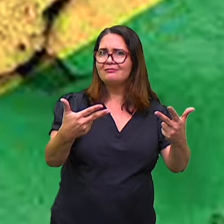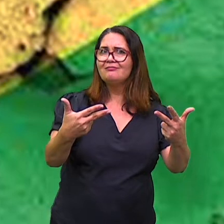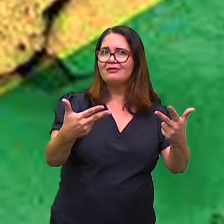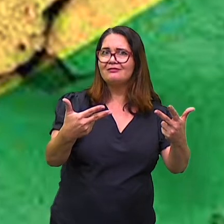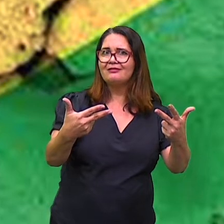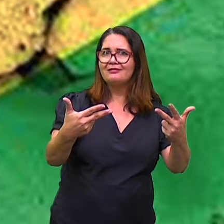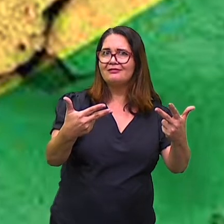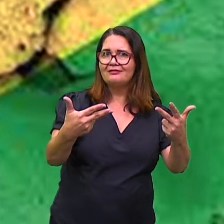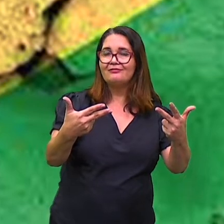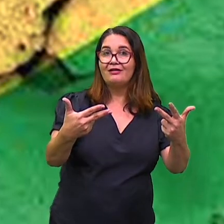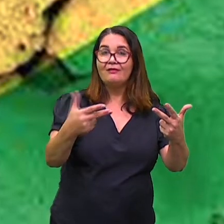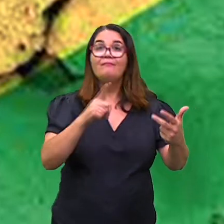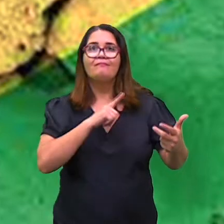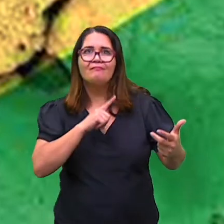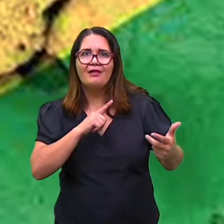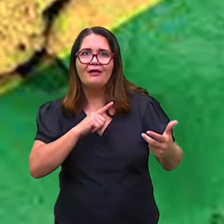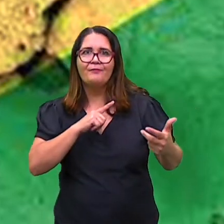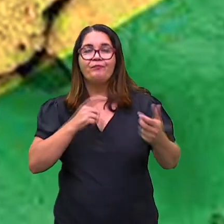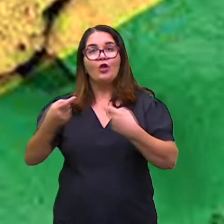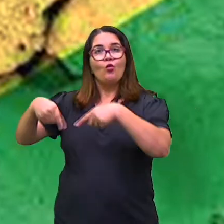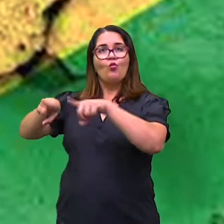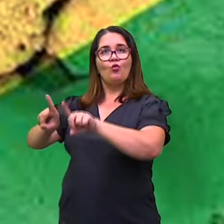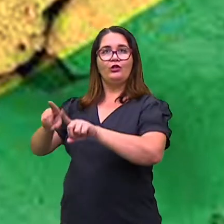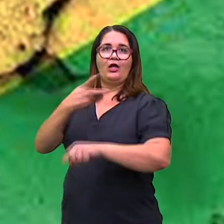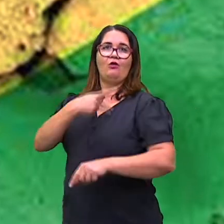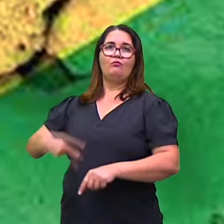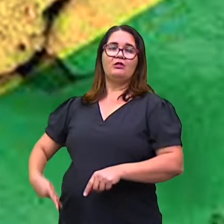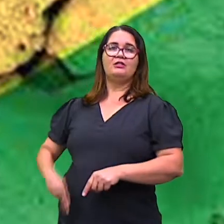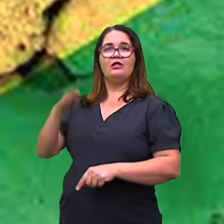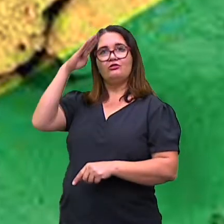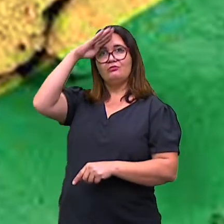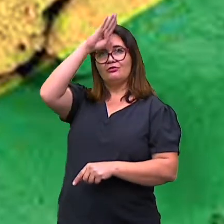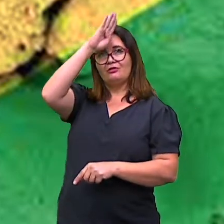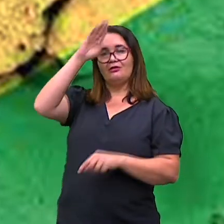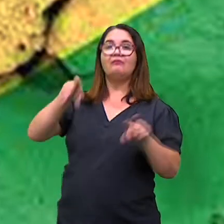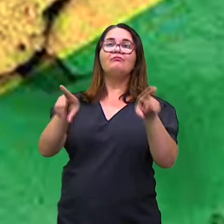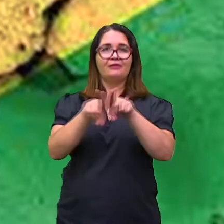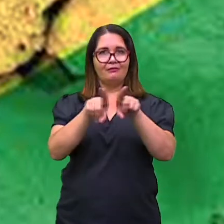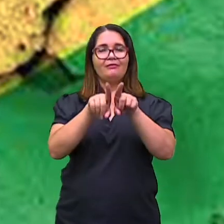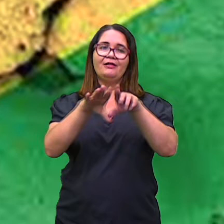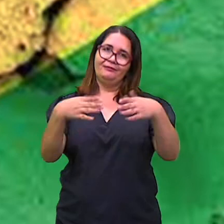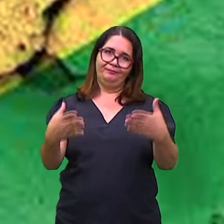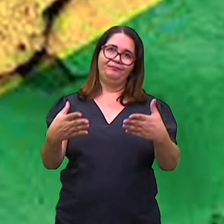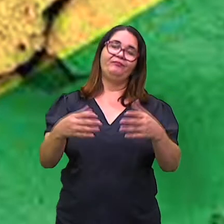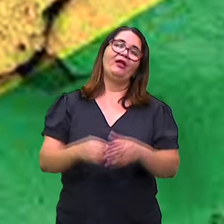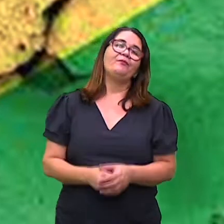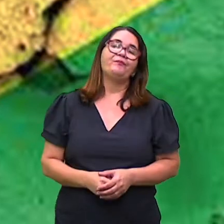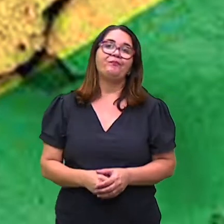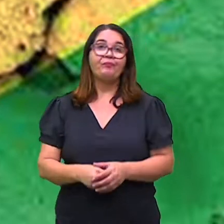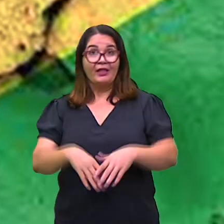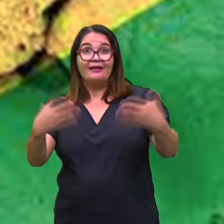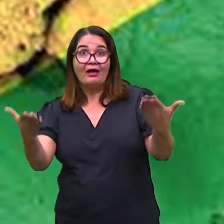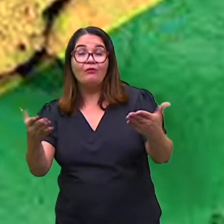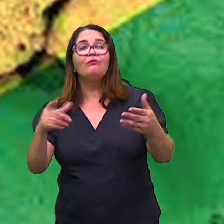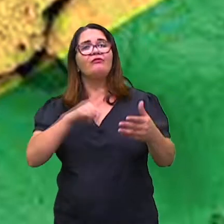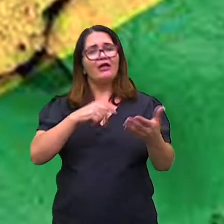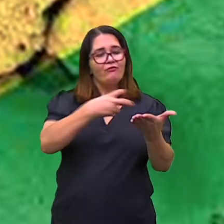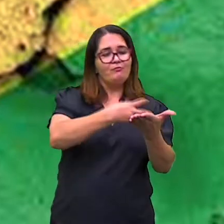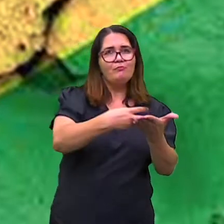de impugnação de mandatos todos esses ex-presidentes e o atual também,